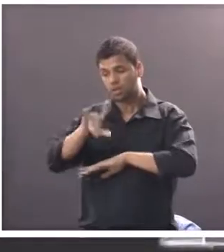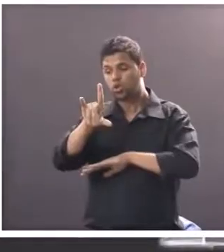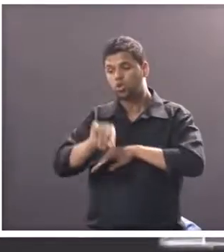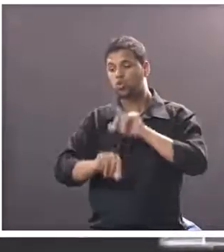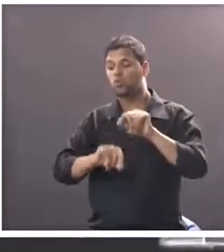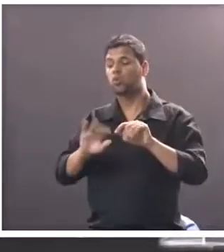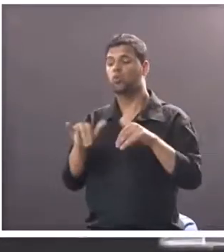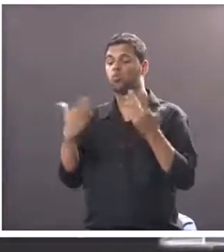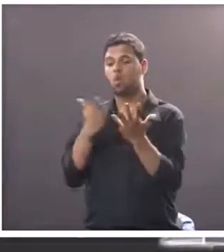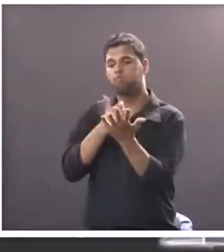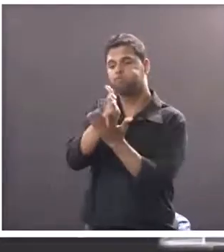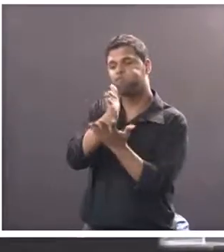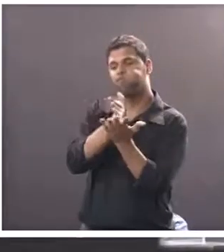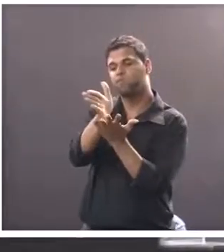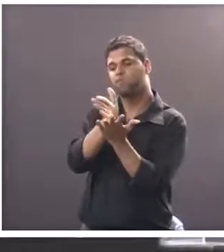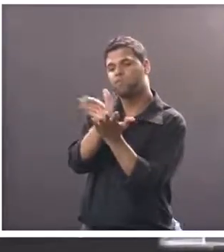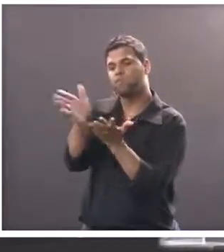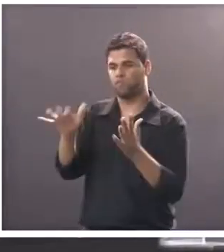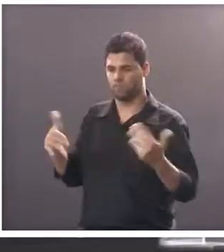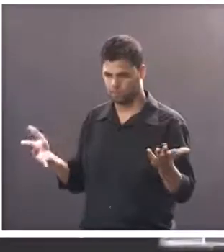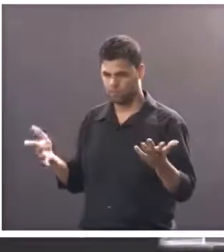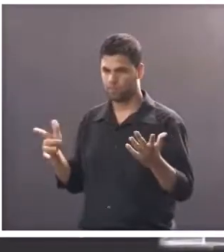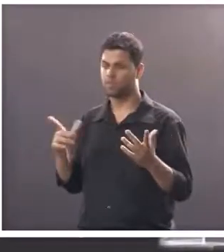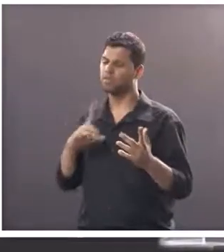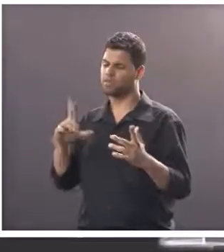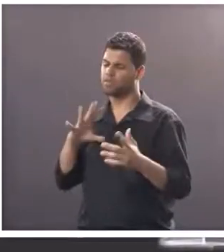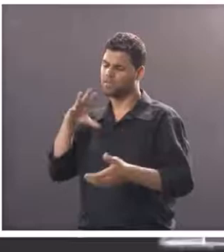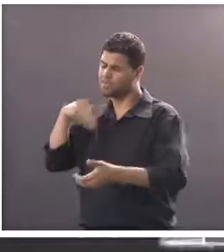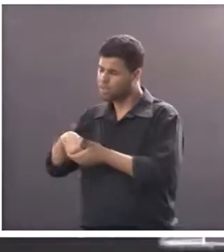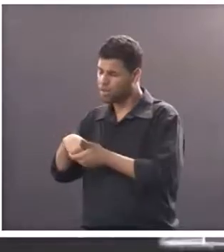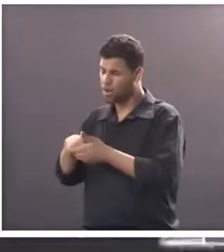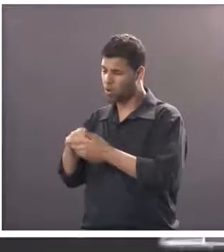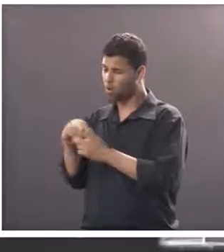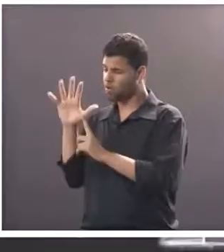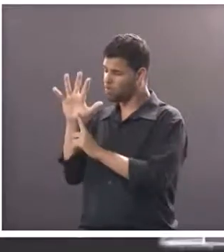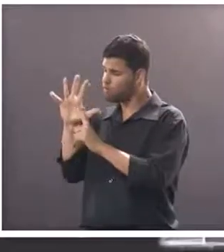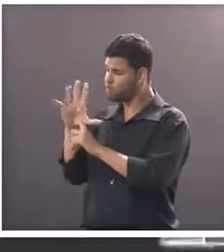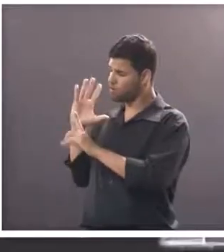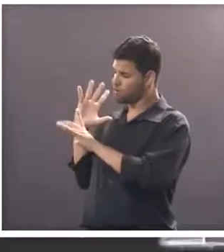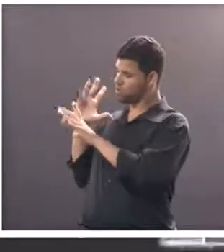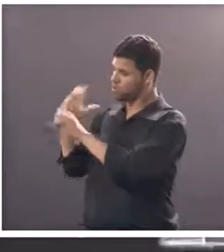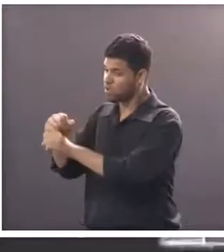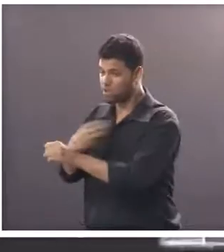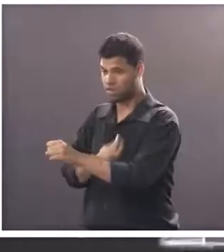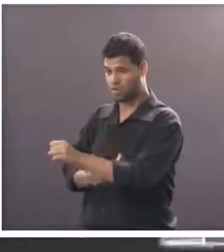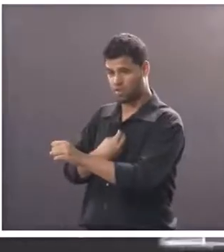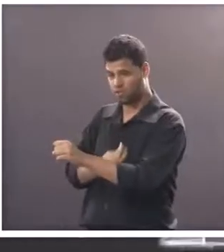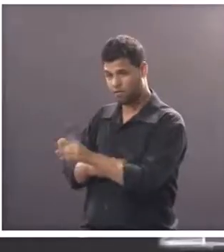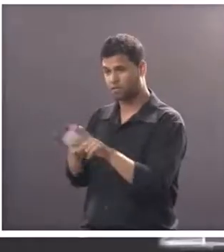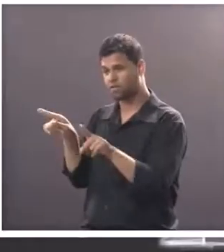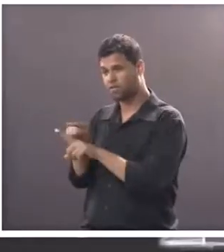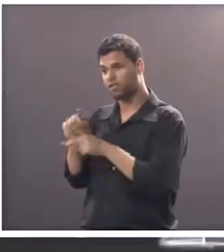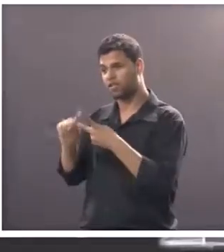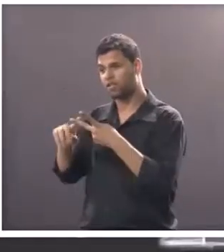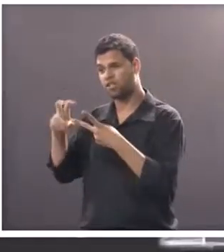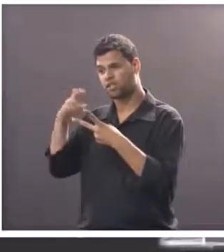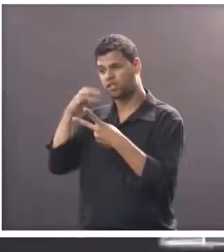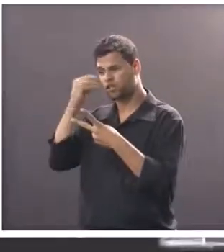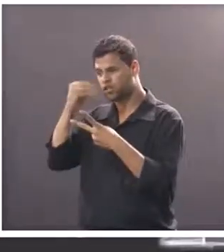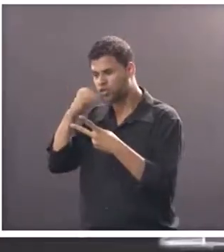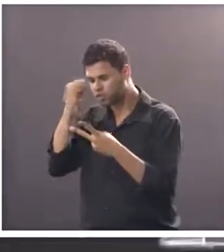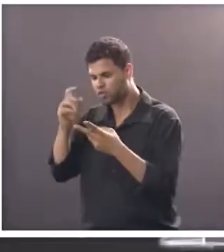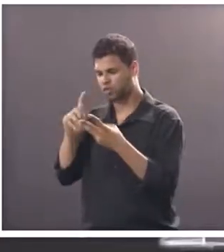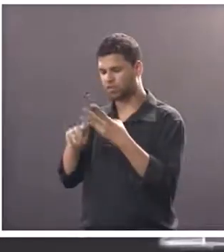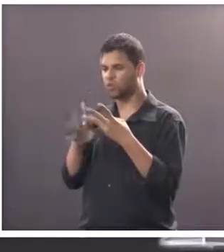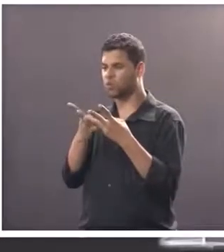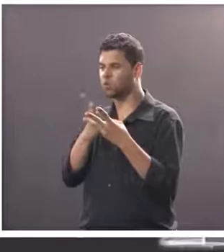essa escolha ela vai passar pela nossa vivência cultural, pela nossa experiência de vida, pelos